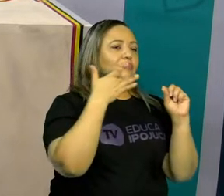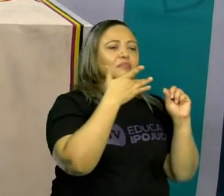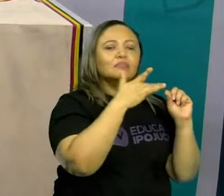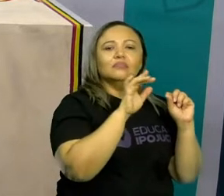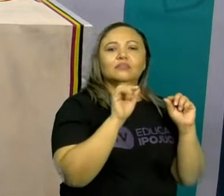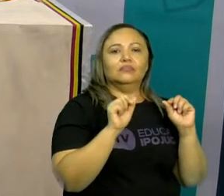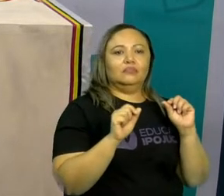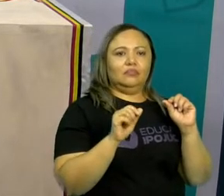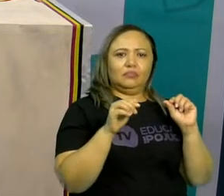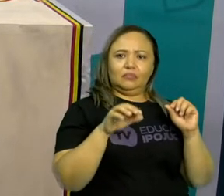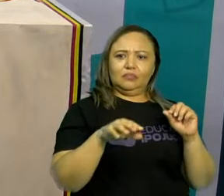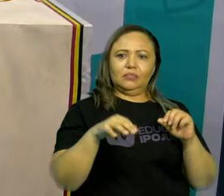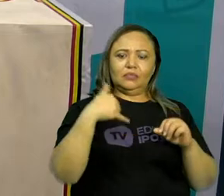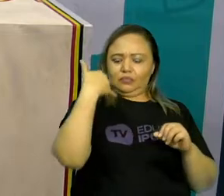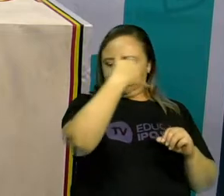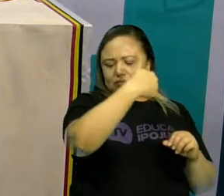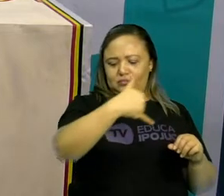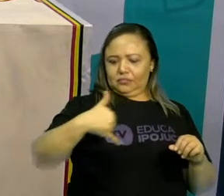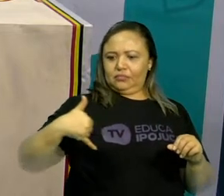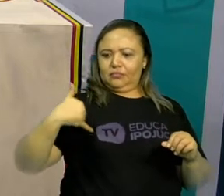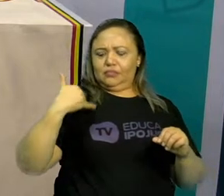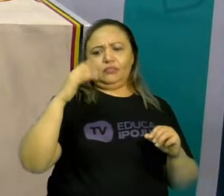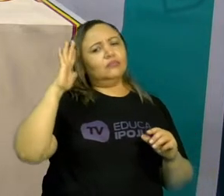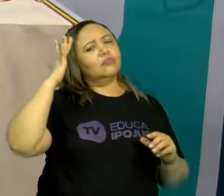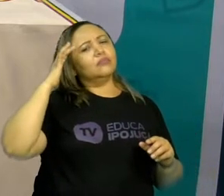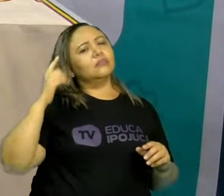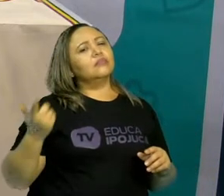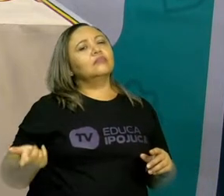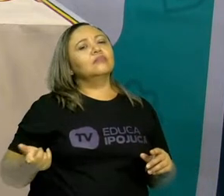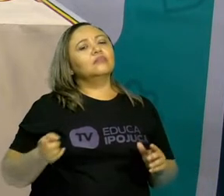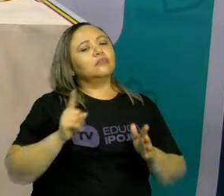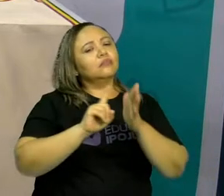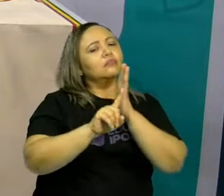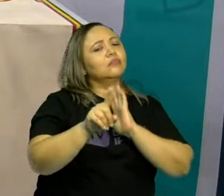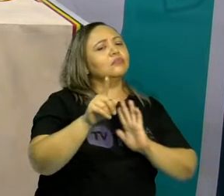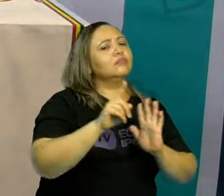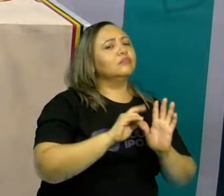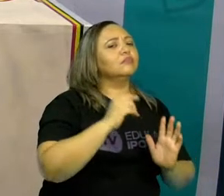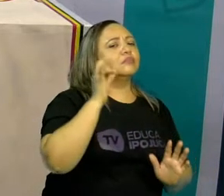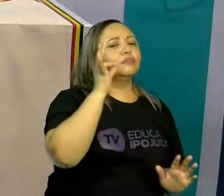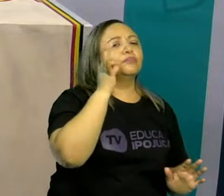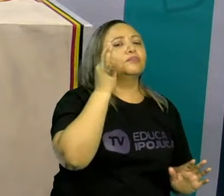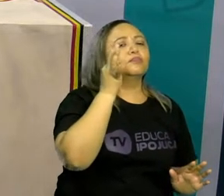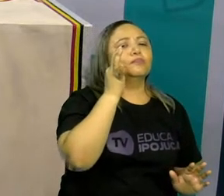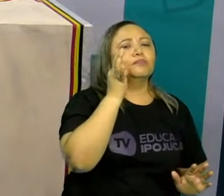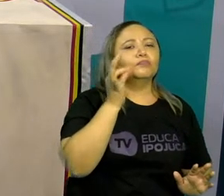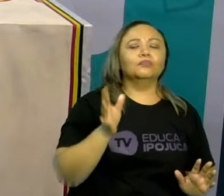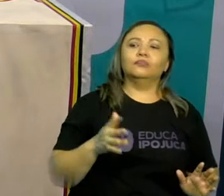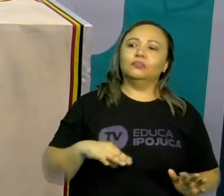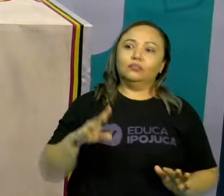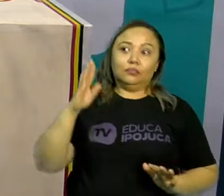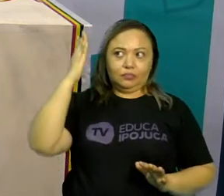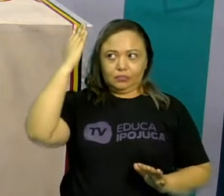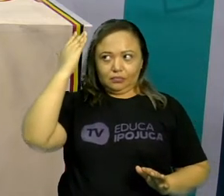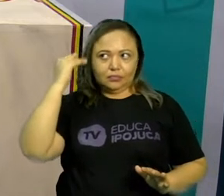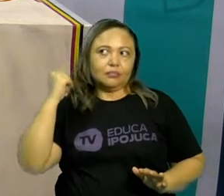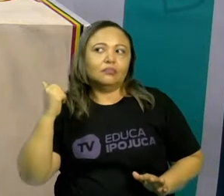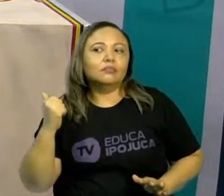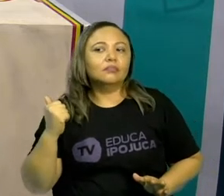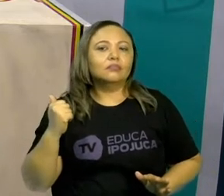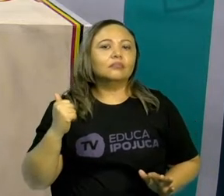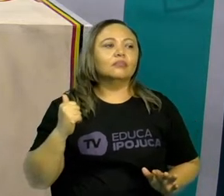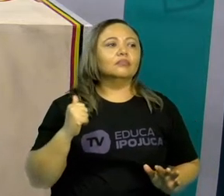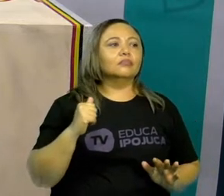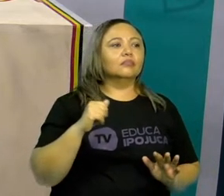por quer um perfume perguntou Rapunzel a já sei